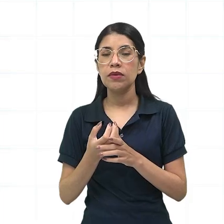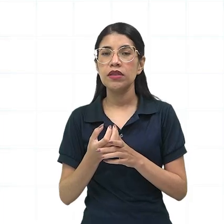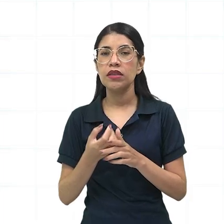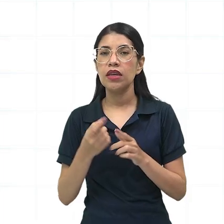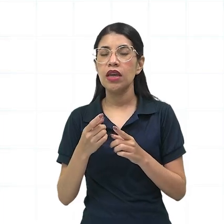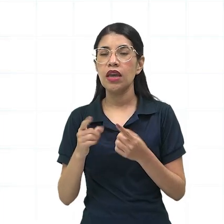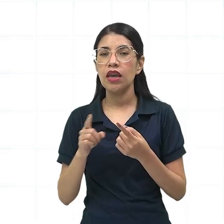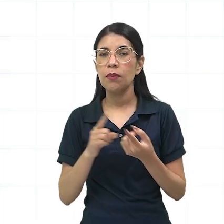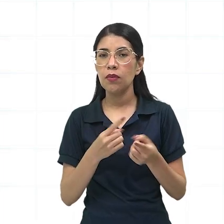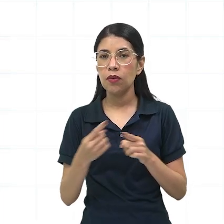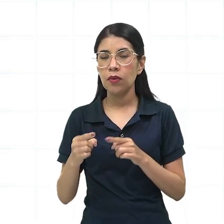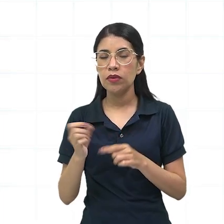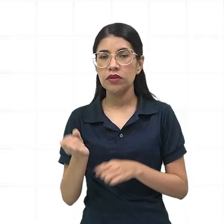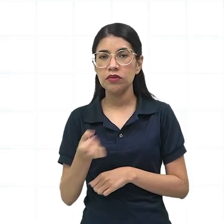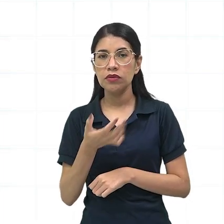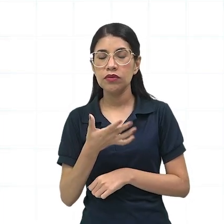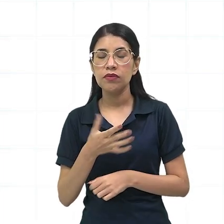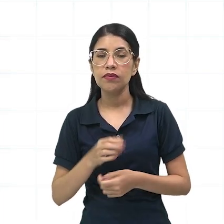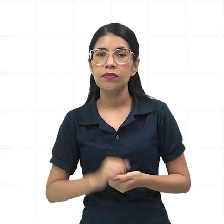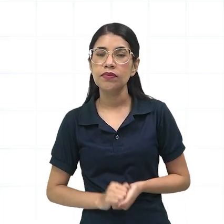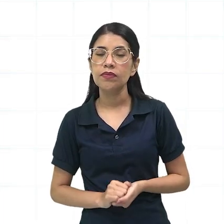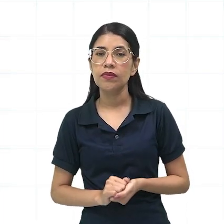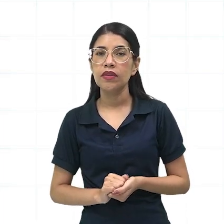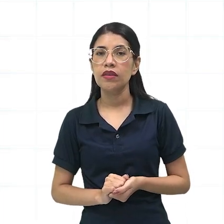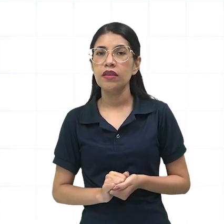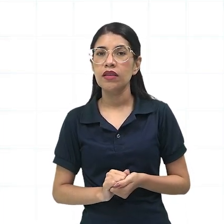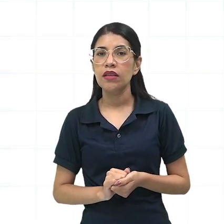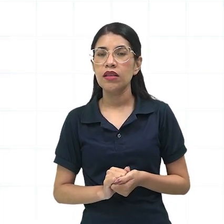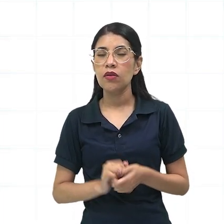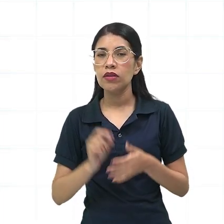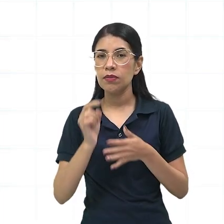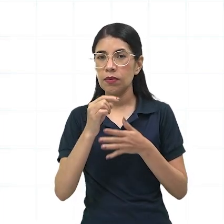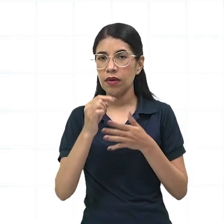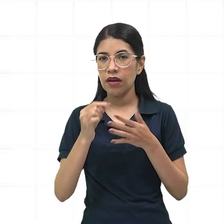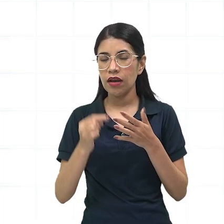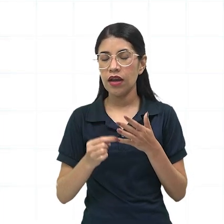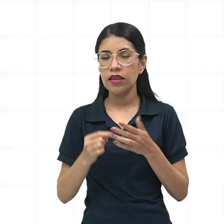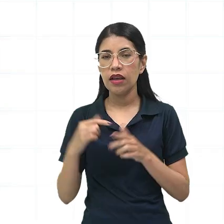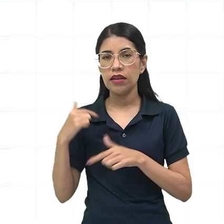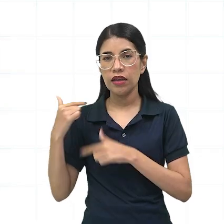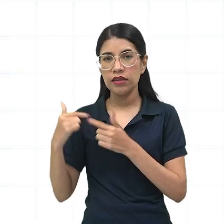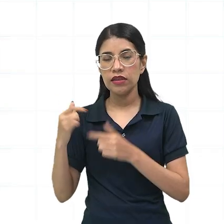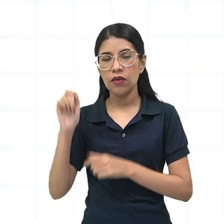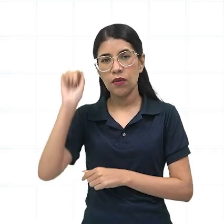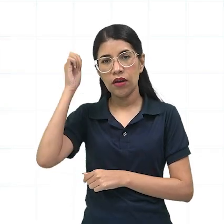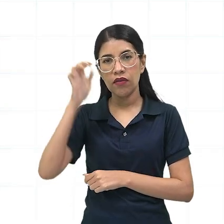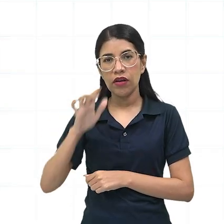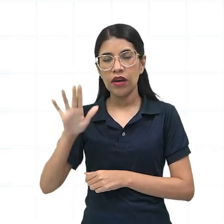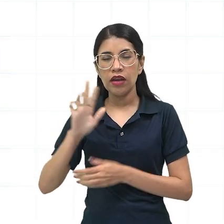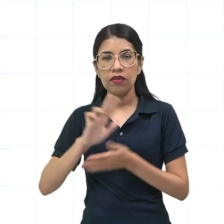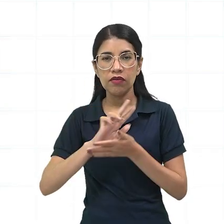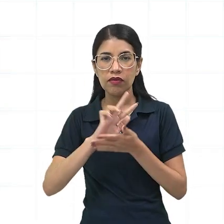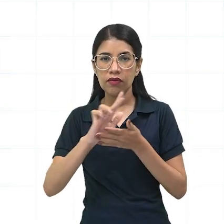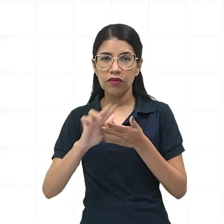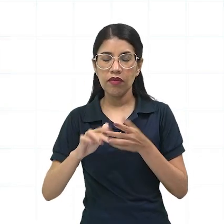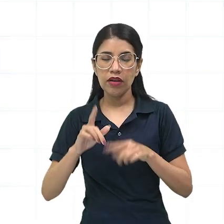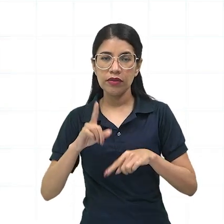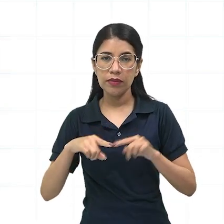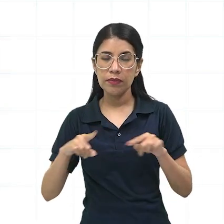novas sonoridades. Então, elementos dessa herança africana, como o berimbau, o agogô, o